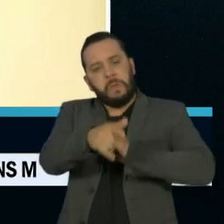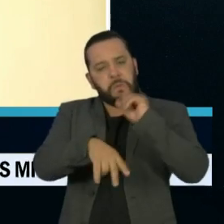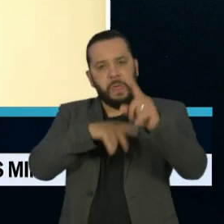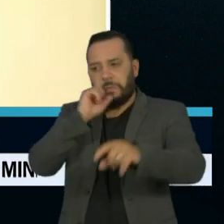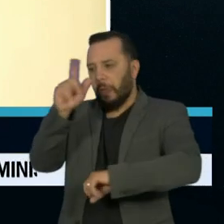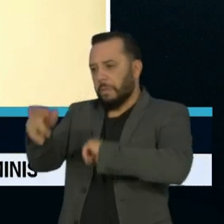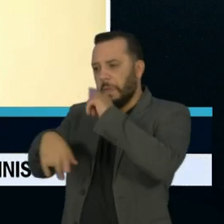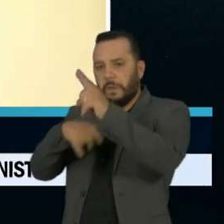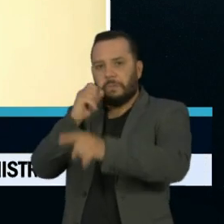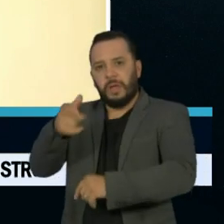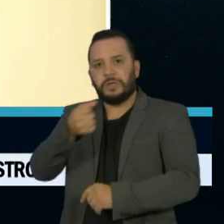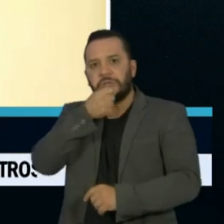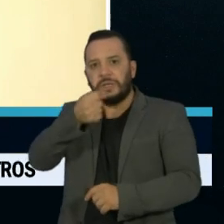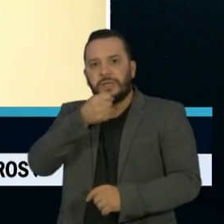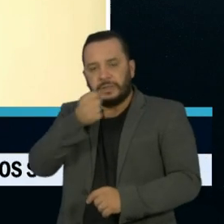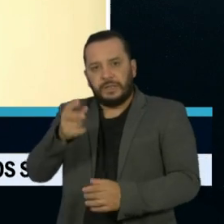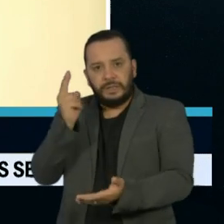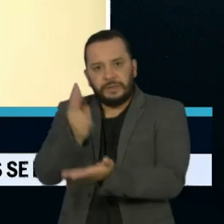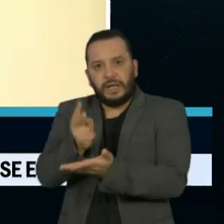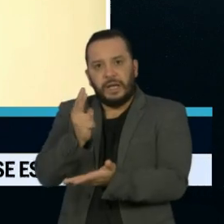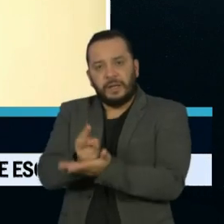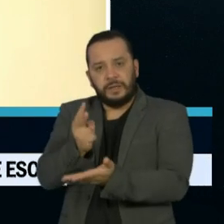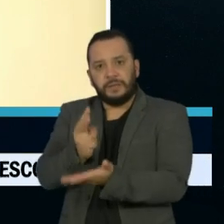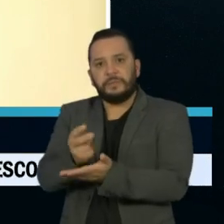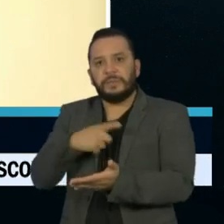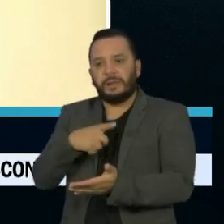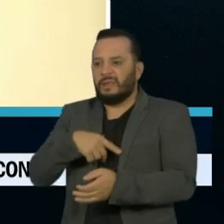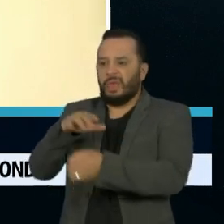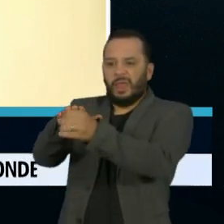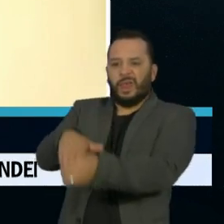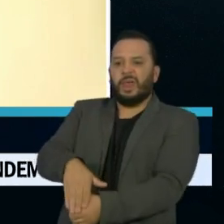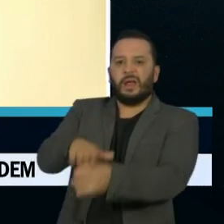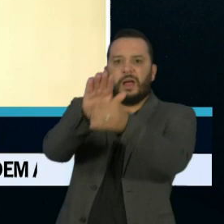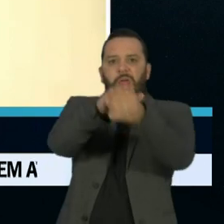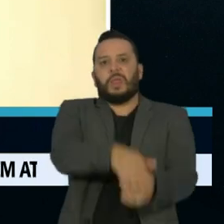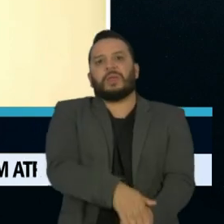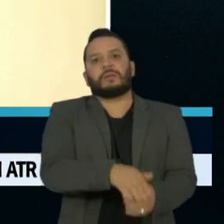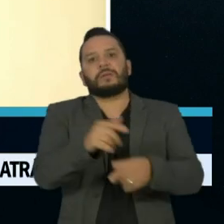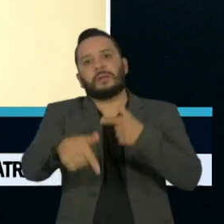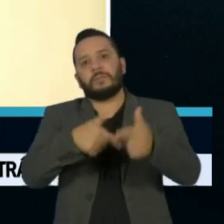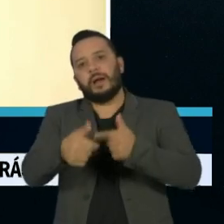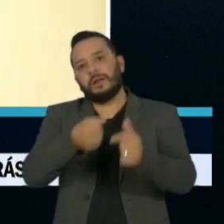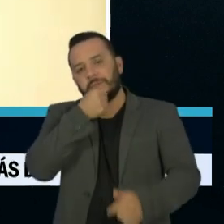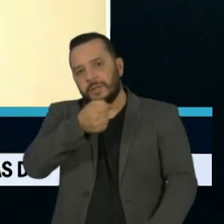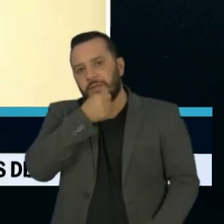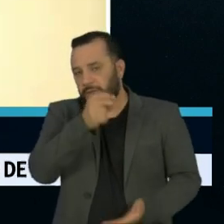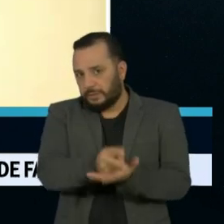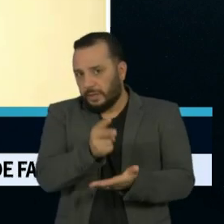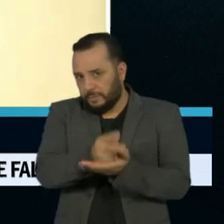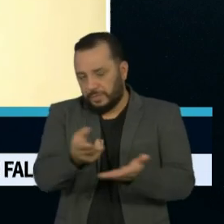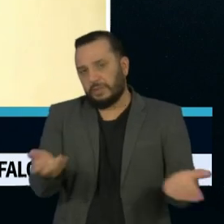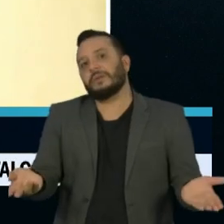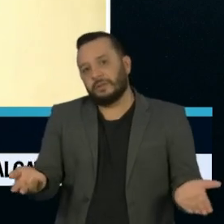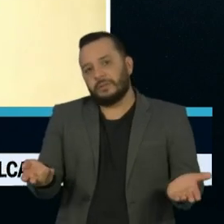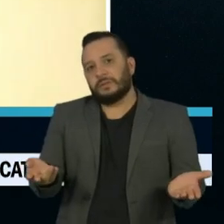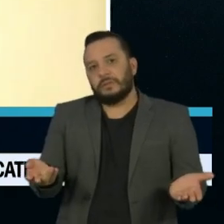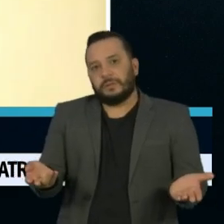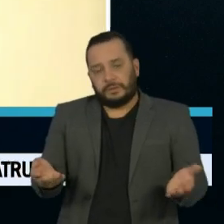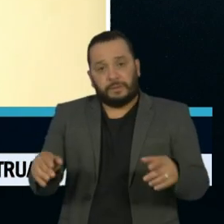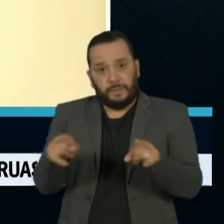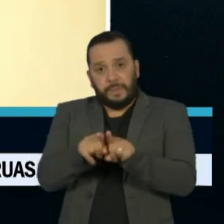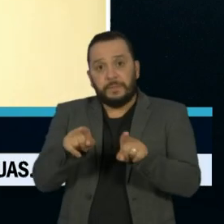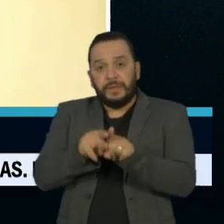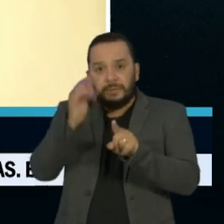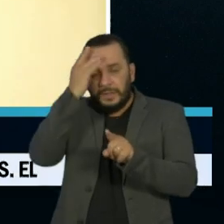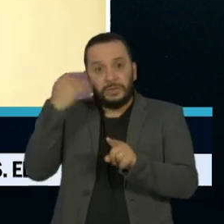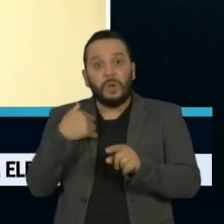jornalistas e tentar o tempo todo descredibilizar o trabalho da imprensa, principalmente seus seguidores